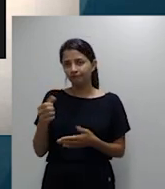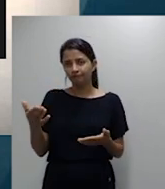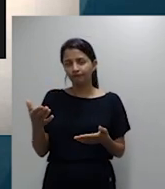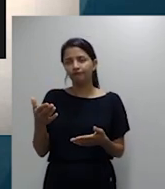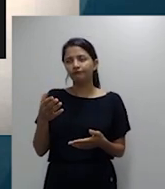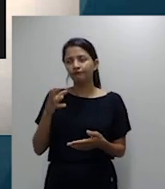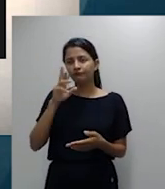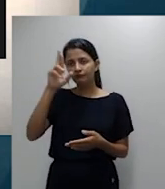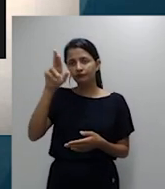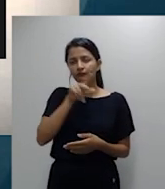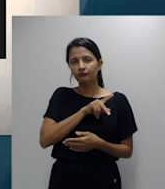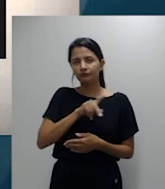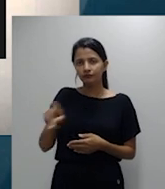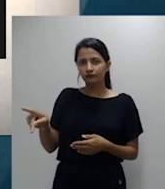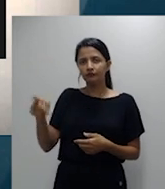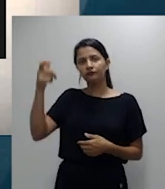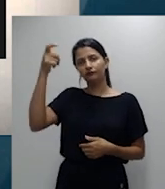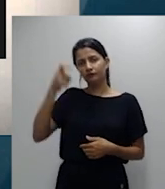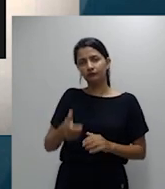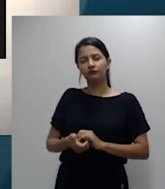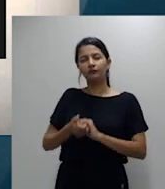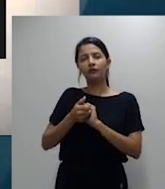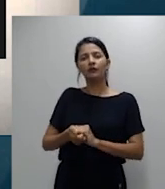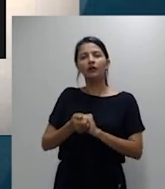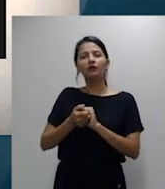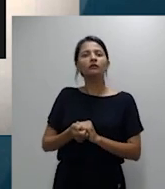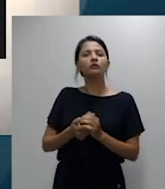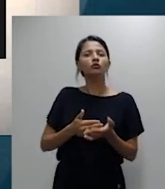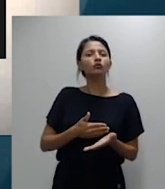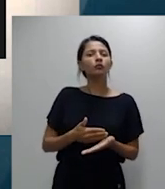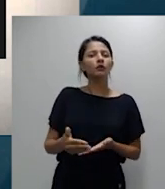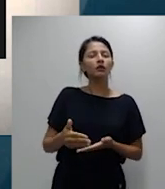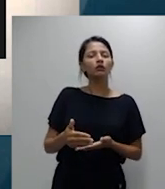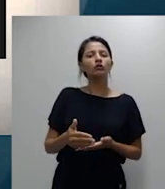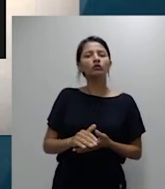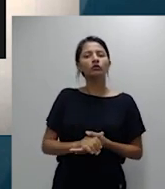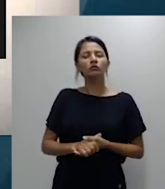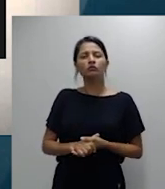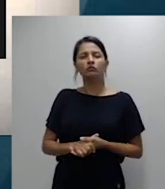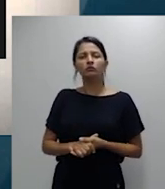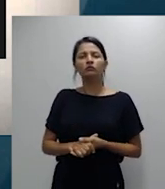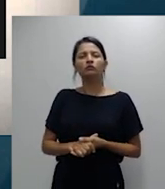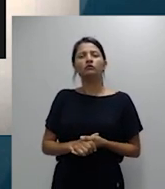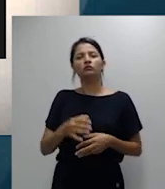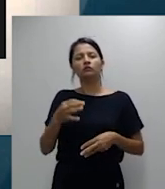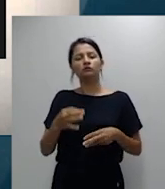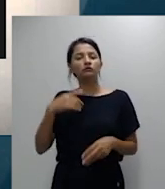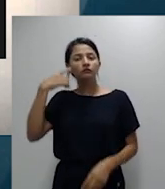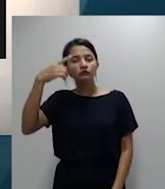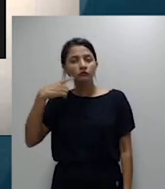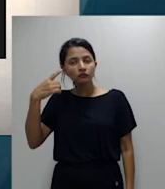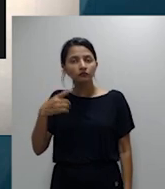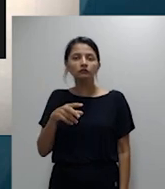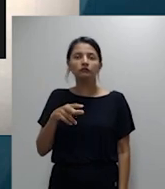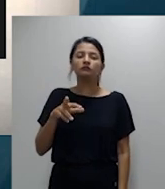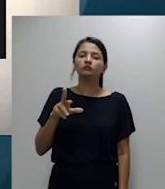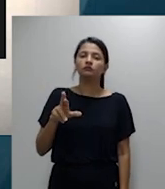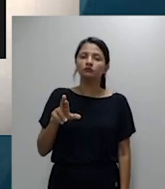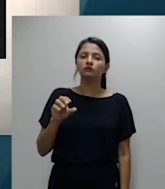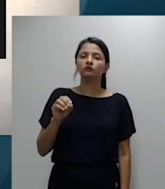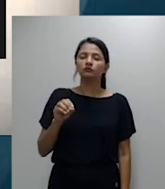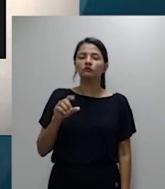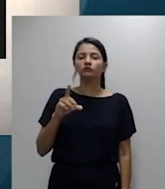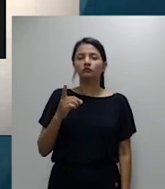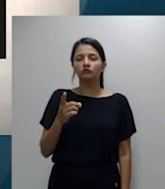era eu eu cumprimento de início ao Dr Rodrigo Carvalho Neto e